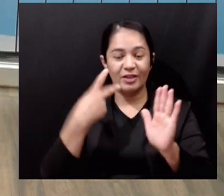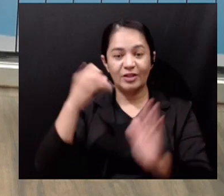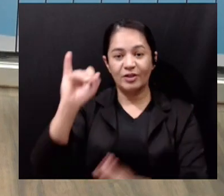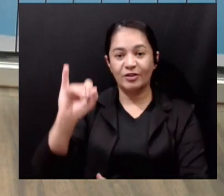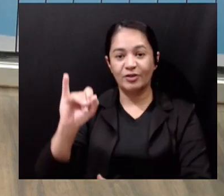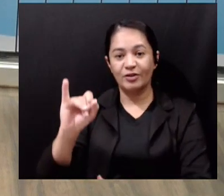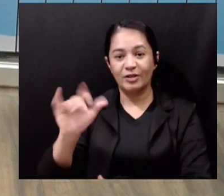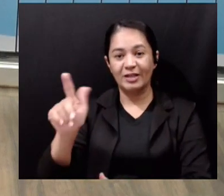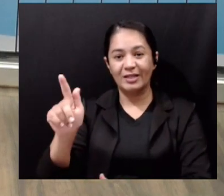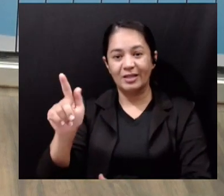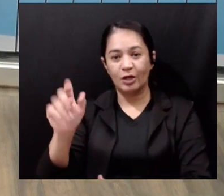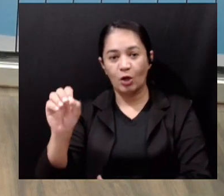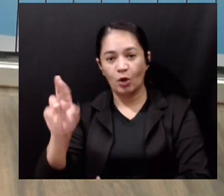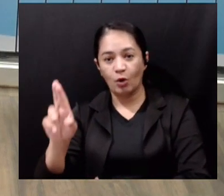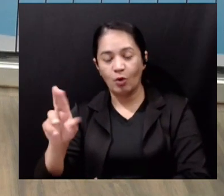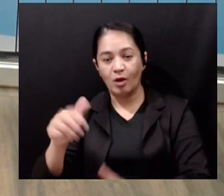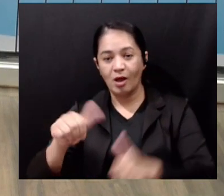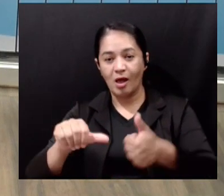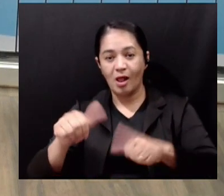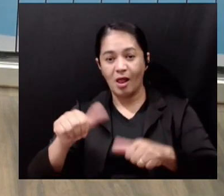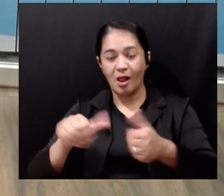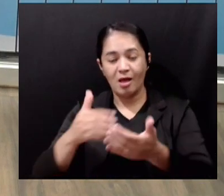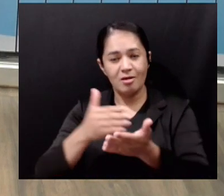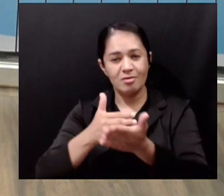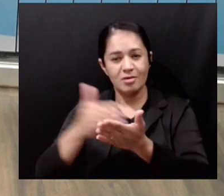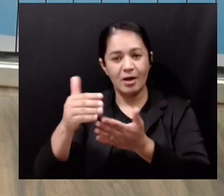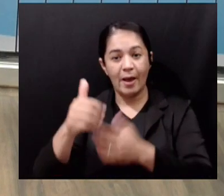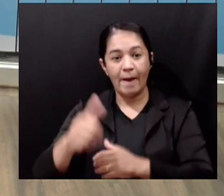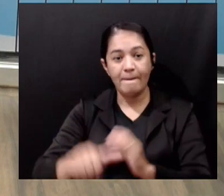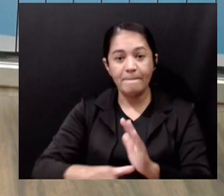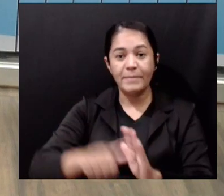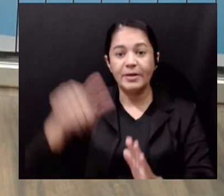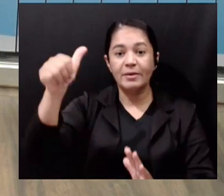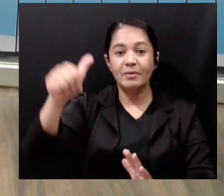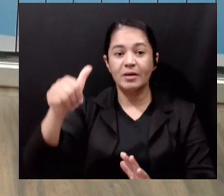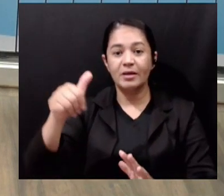análise inicial, ou seja, a primeira discussão revogando a Lei